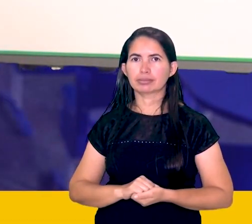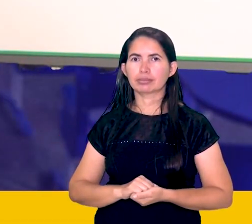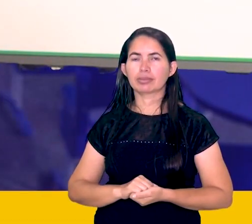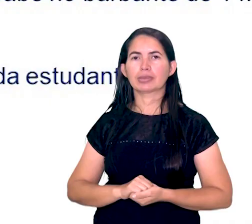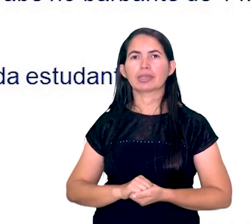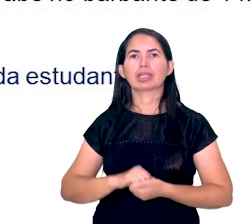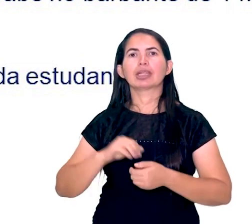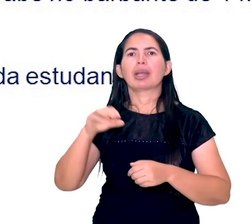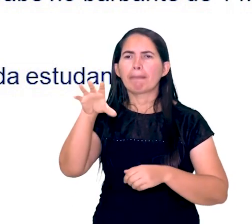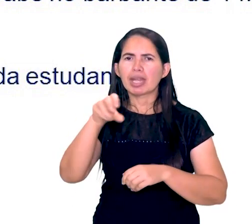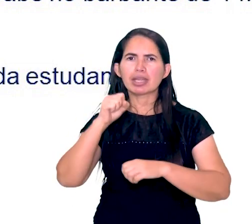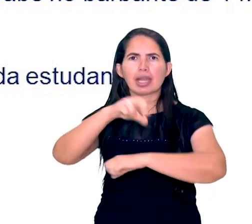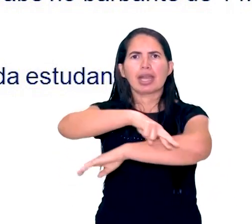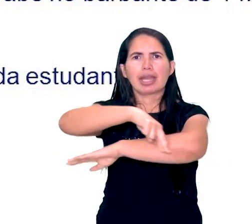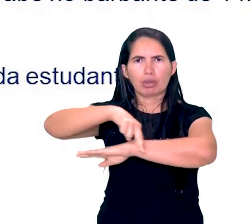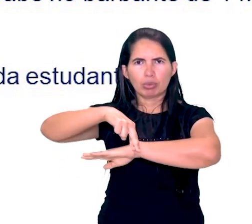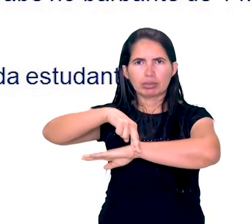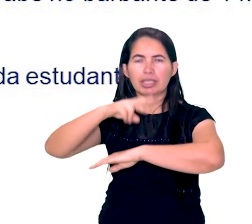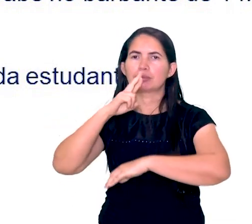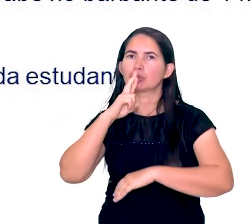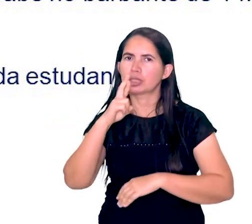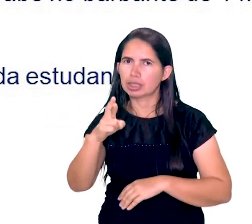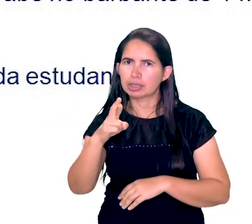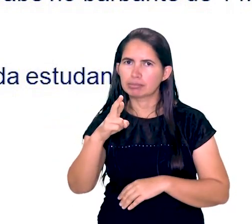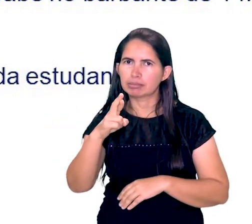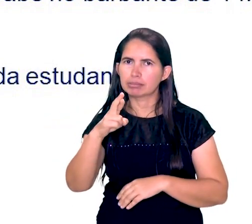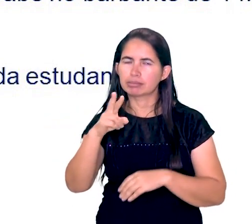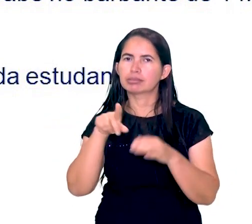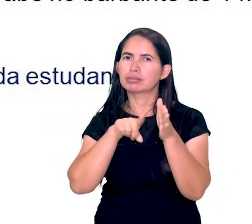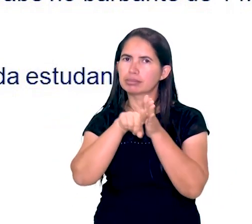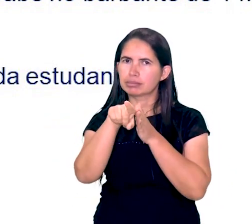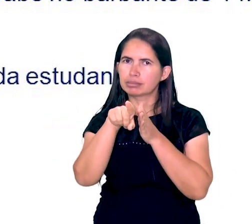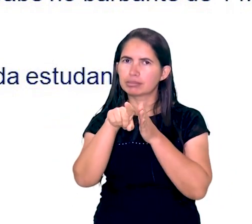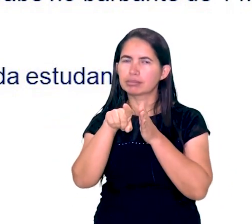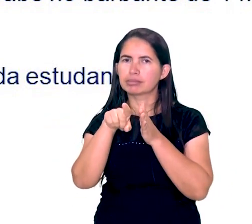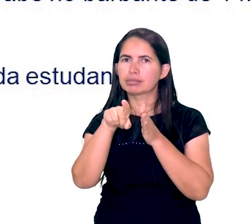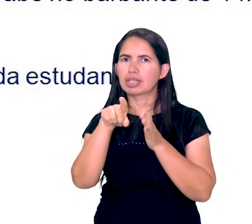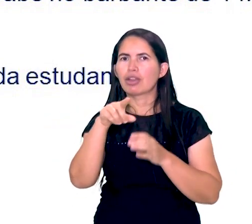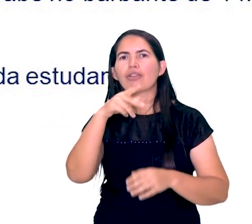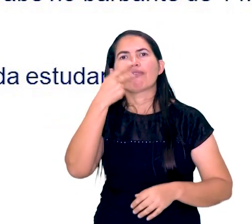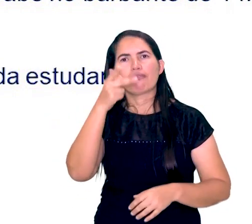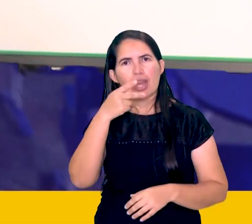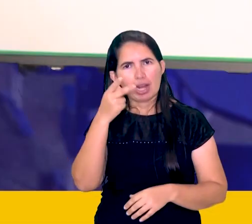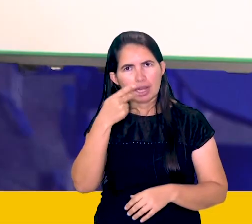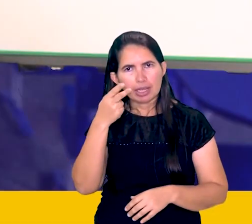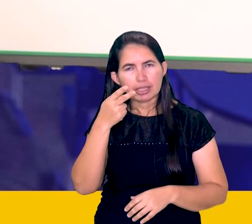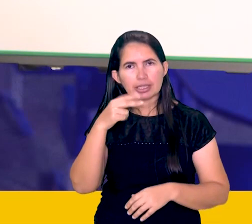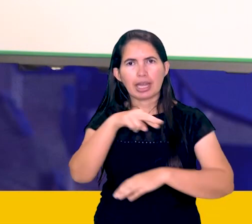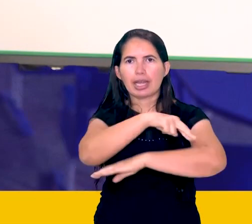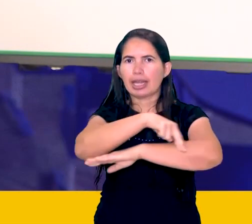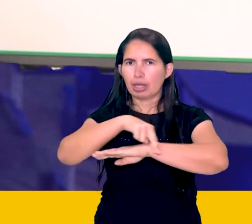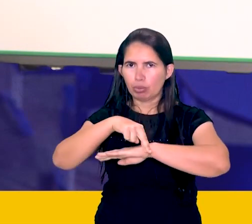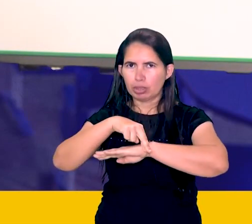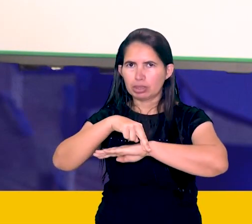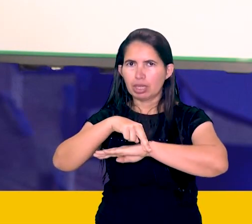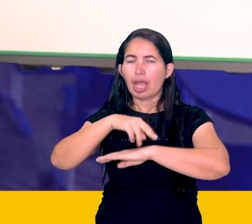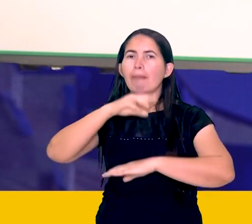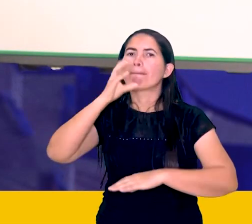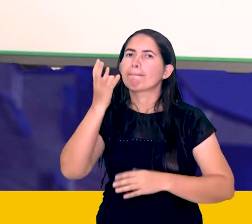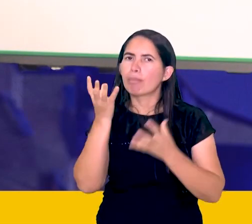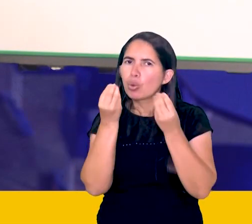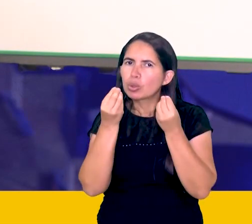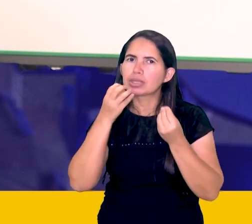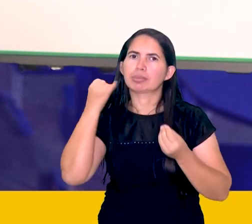Pegue a sua régua e responda as questões. Eu falei que a régua, sem dúvida, é um objeto